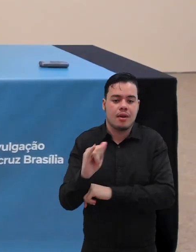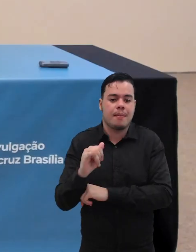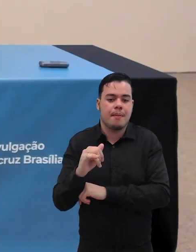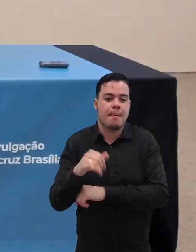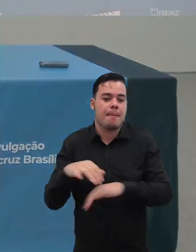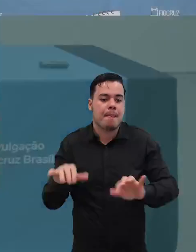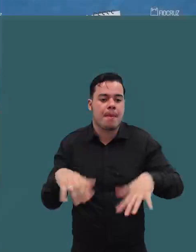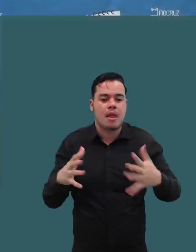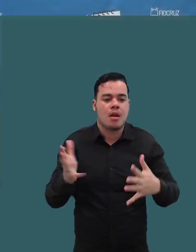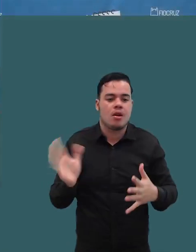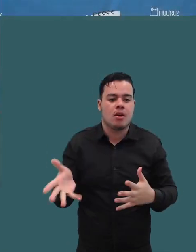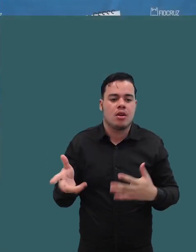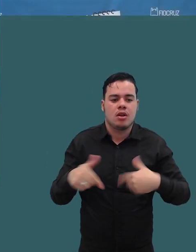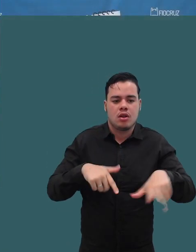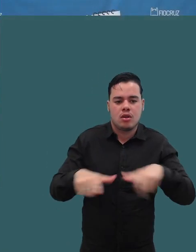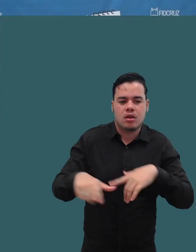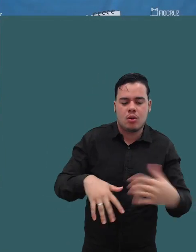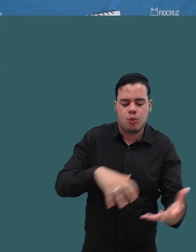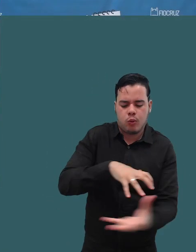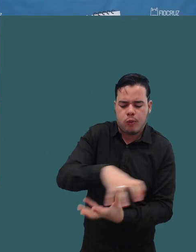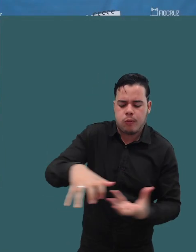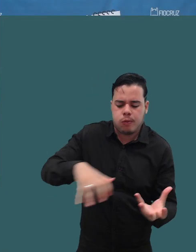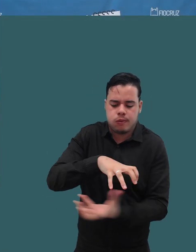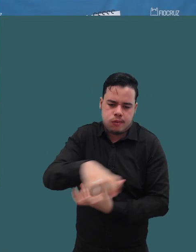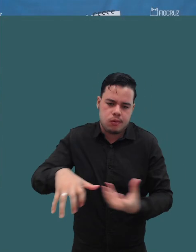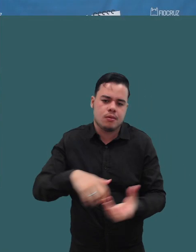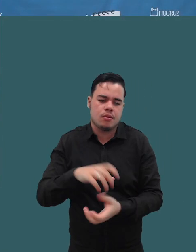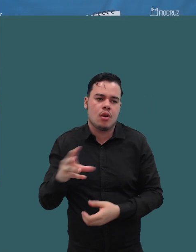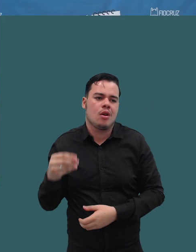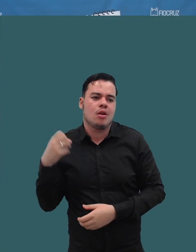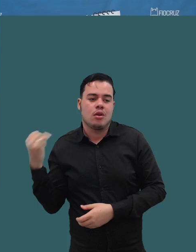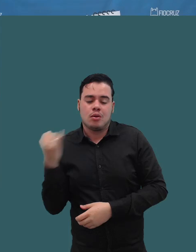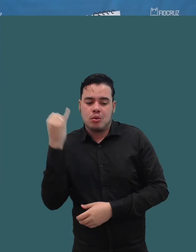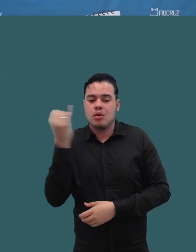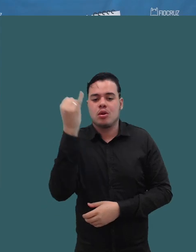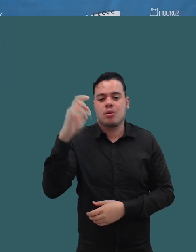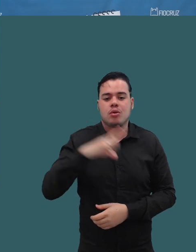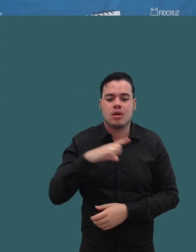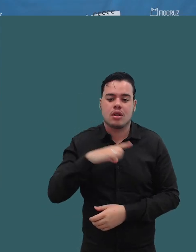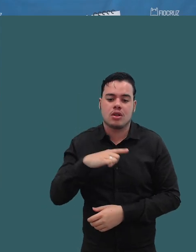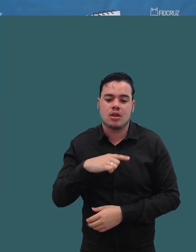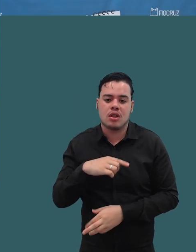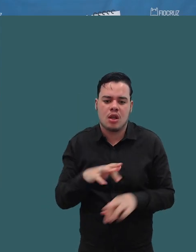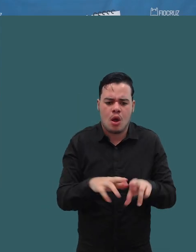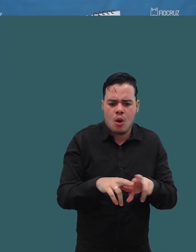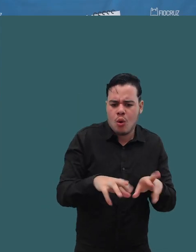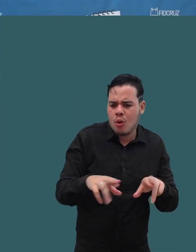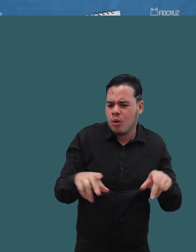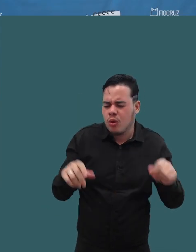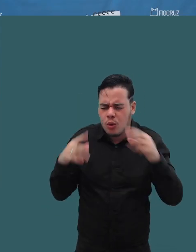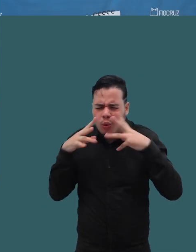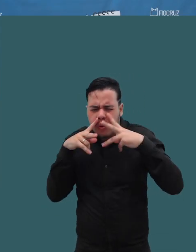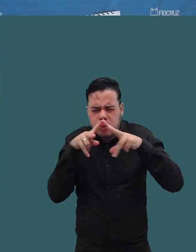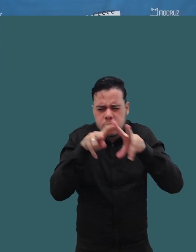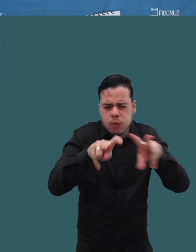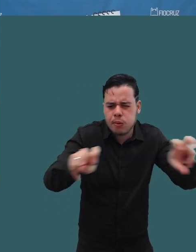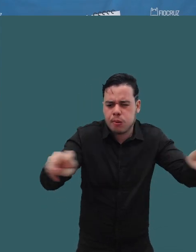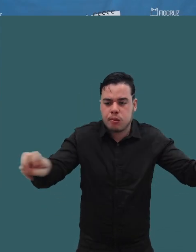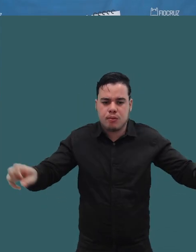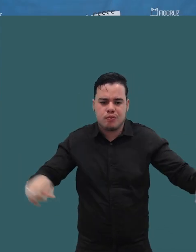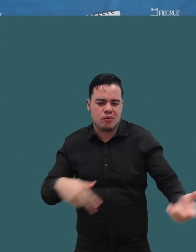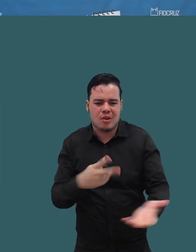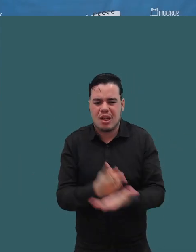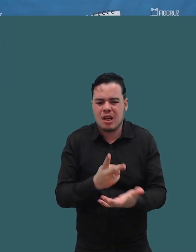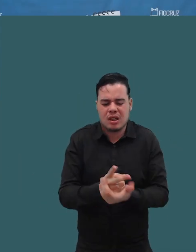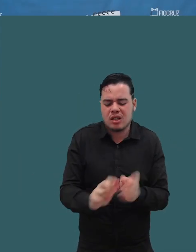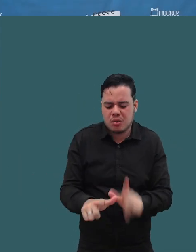que é, já que nós estamos em greve, em estado de greve, é muito importante a gente ter essa dimensão de que a gente está sempre em luta,